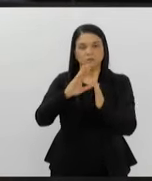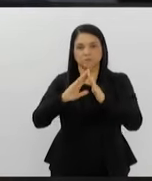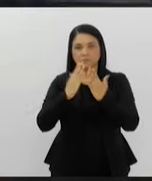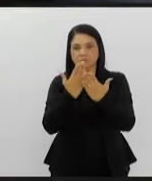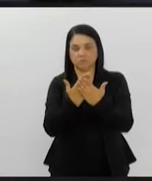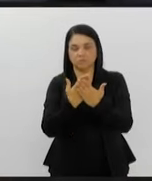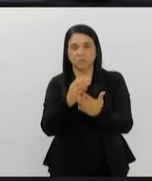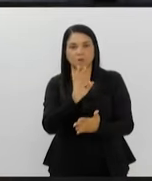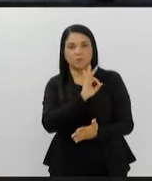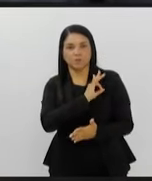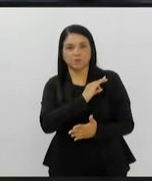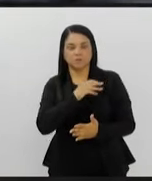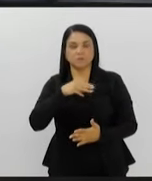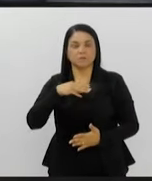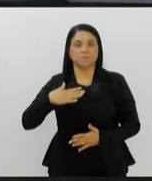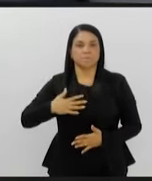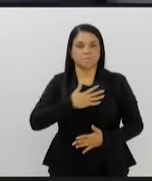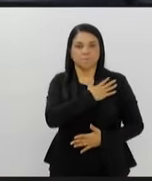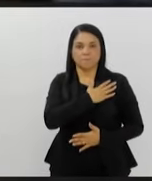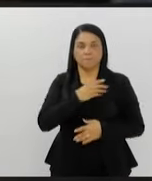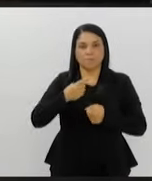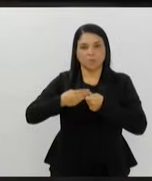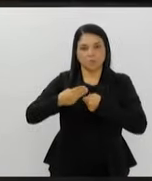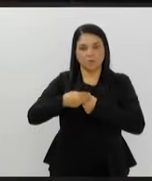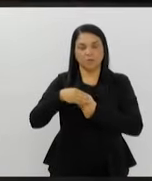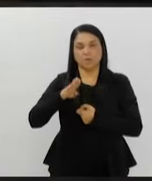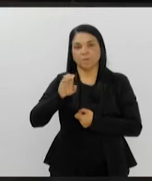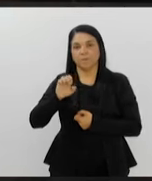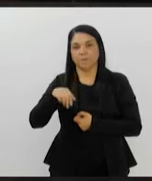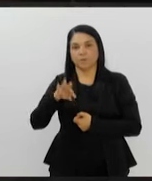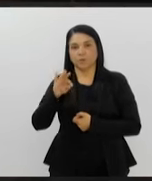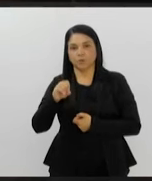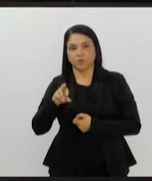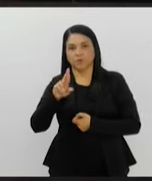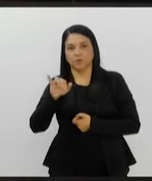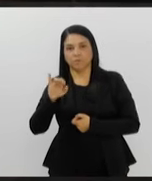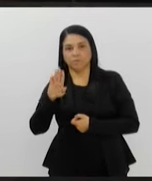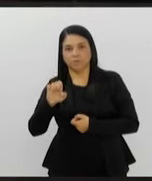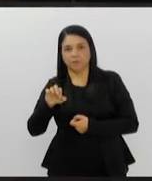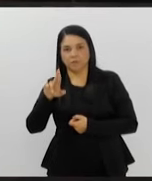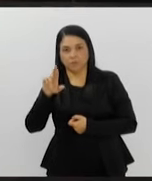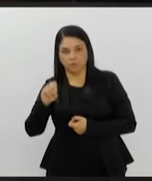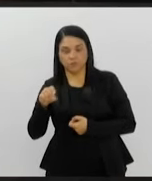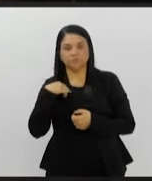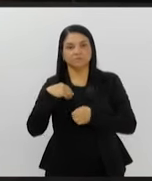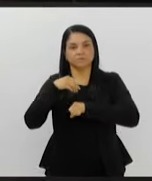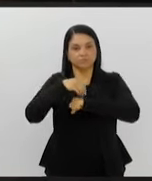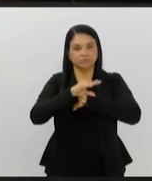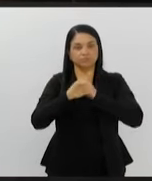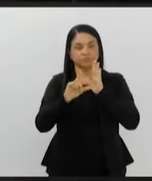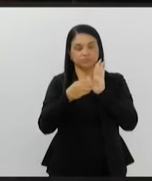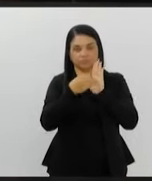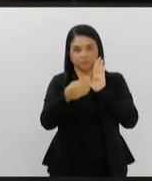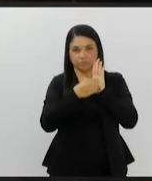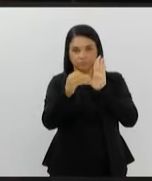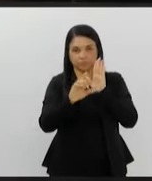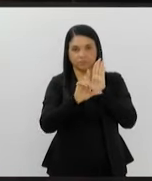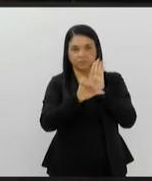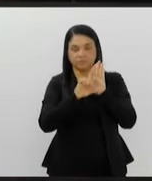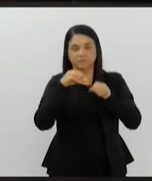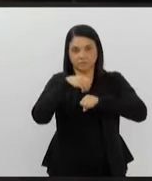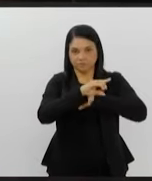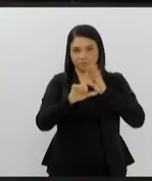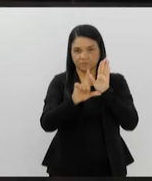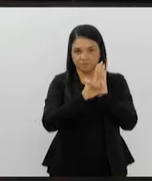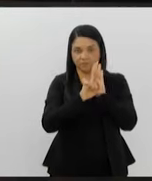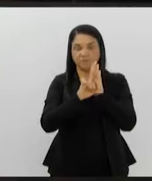Polícia Militar no bairro de Bento Ribeiro, no âmbito do estado do Rio de Janeiro. Parecer da comissão de indicações legislativas favorável, relatoria